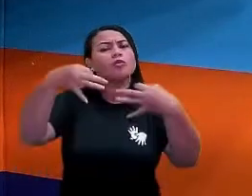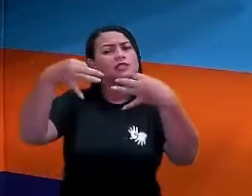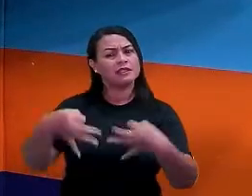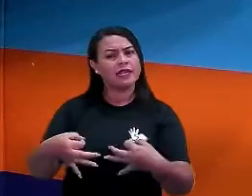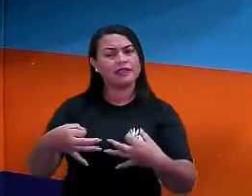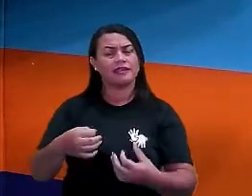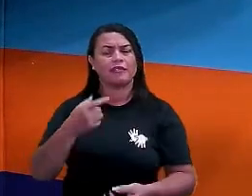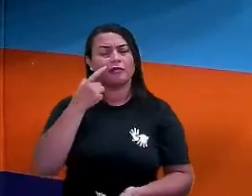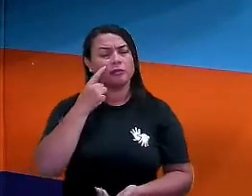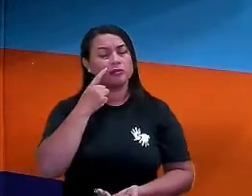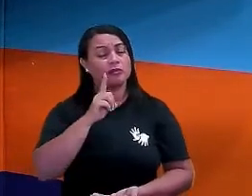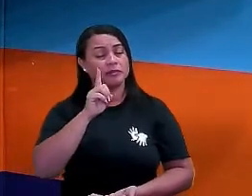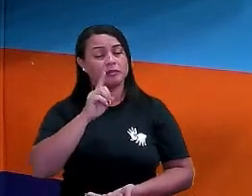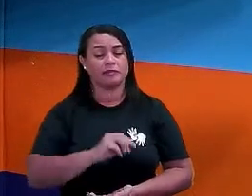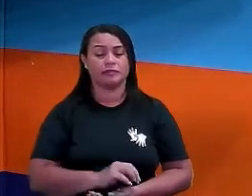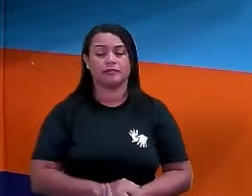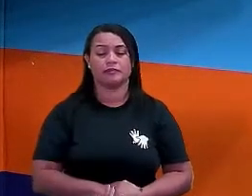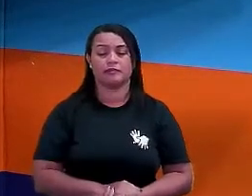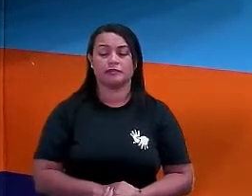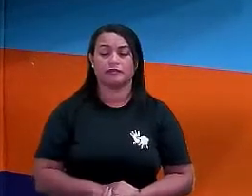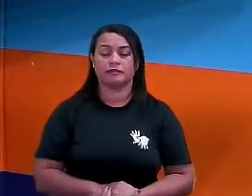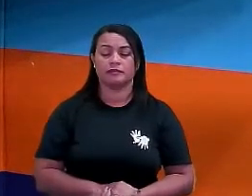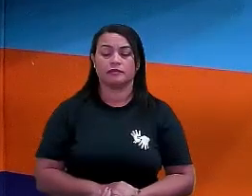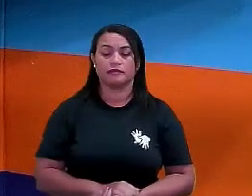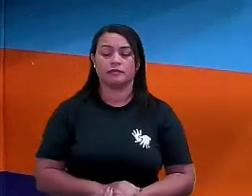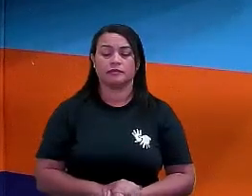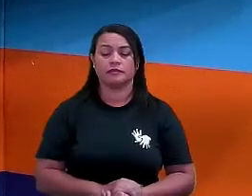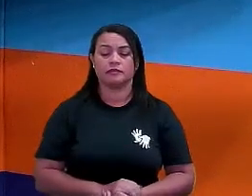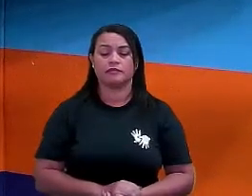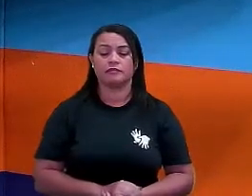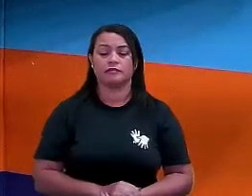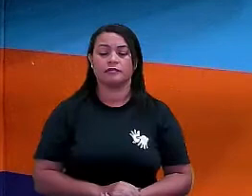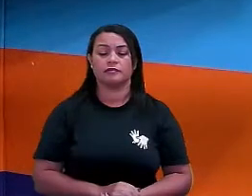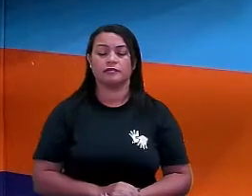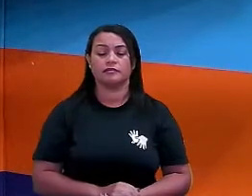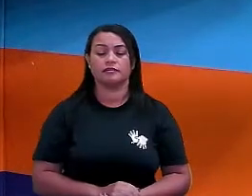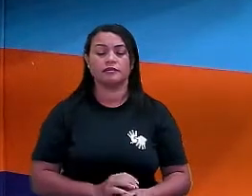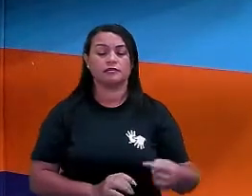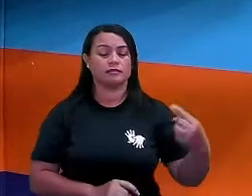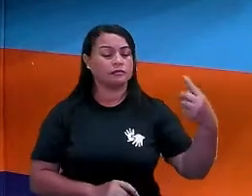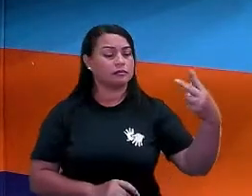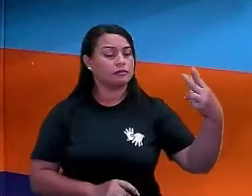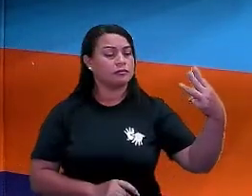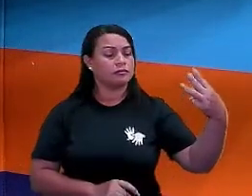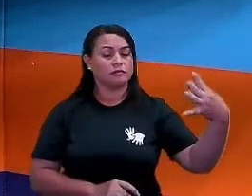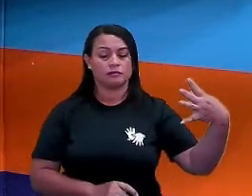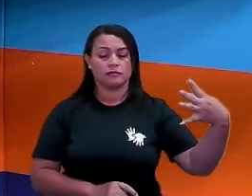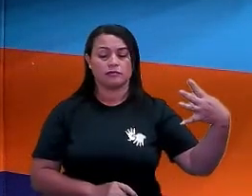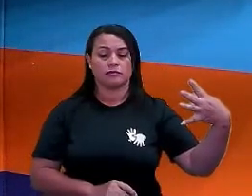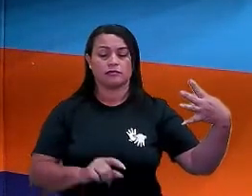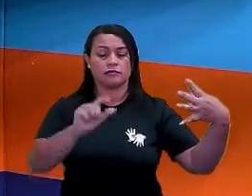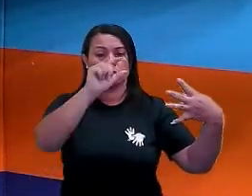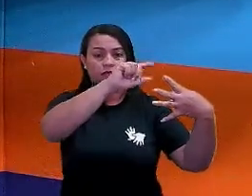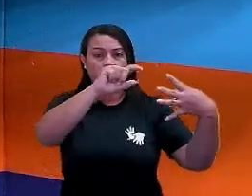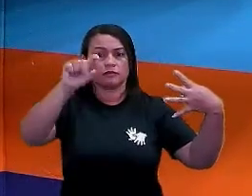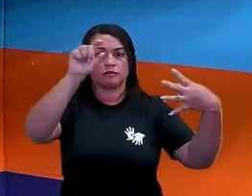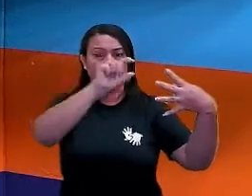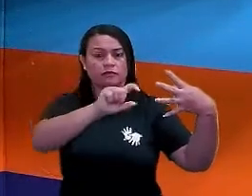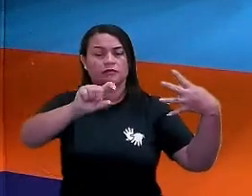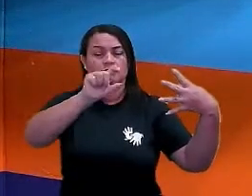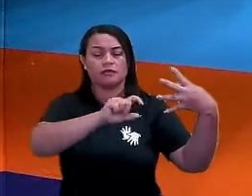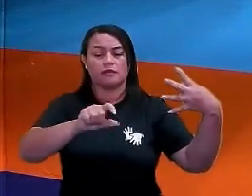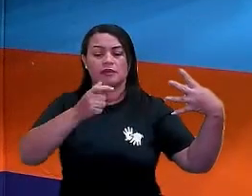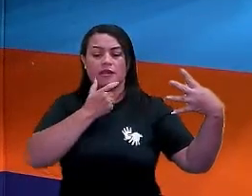corretamente? Bem, this dessert delicious. Will you give it to the recipe? If you